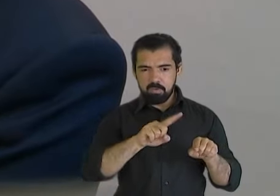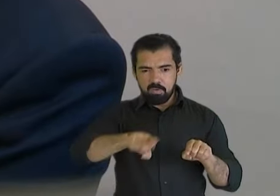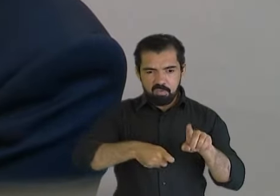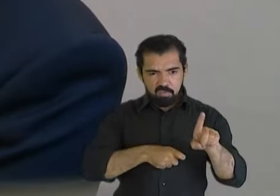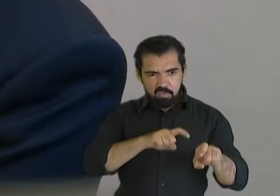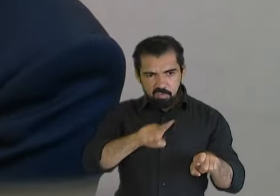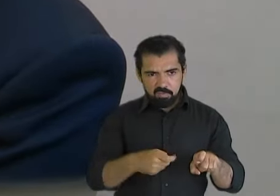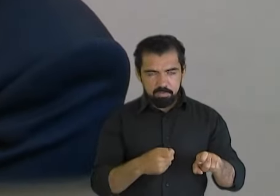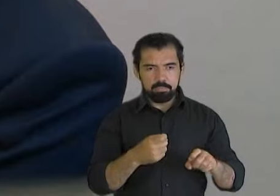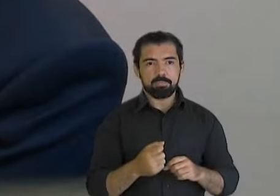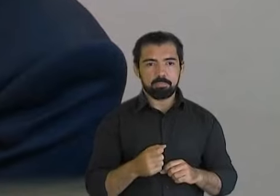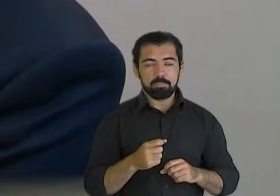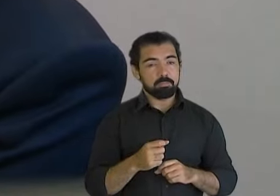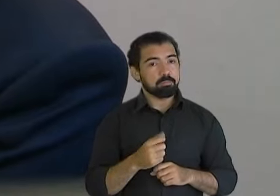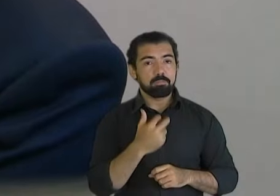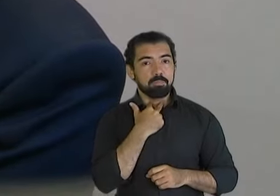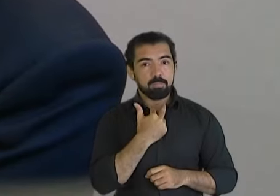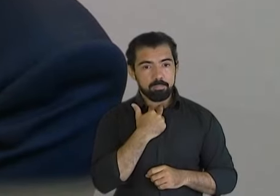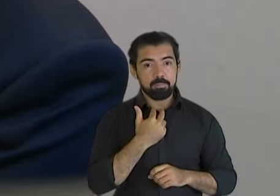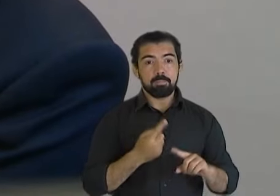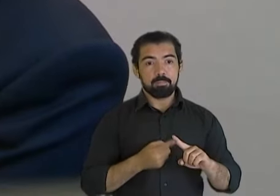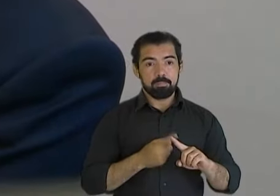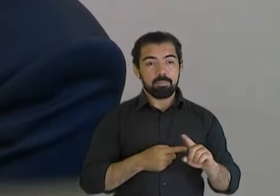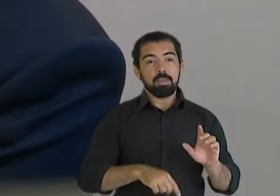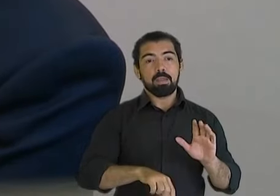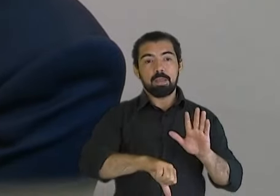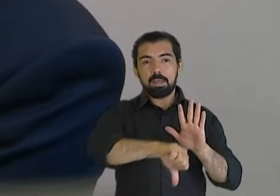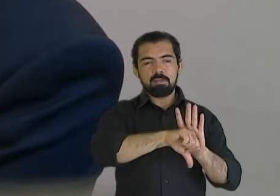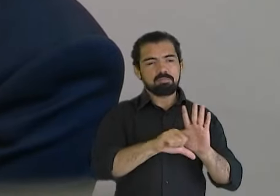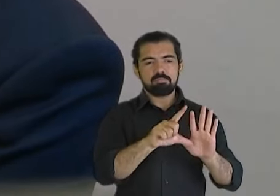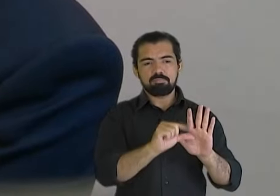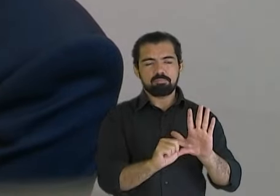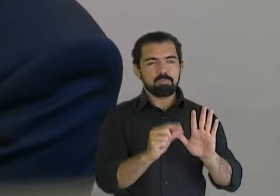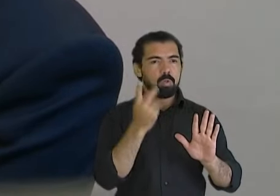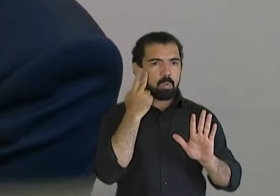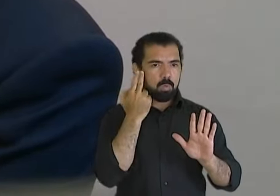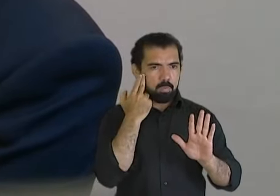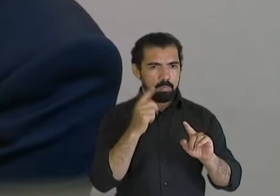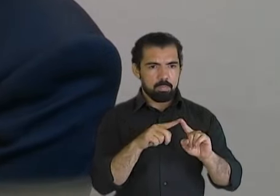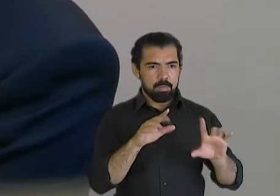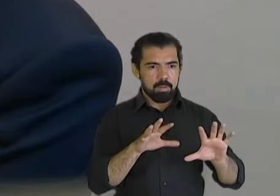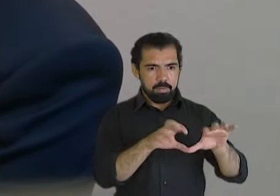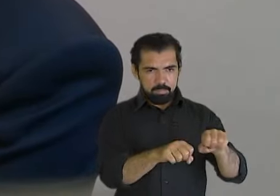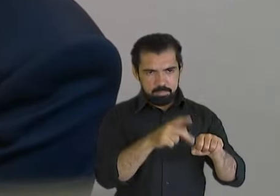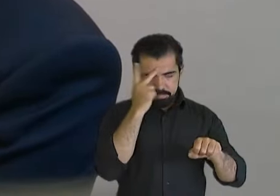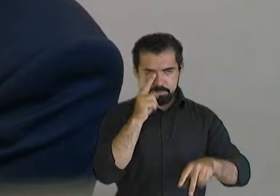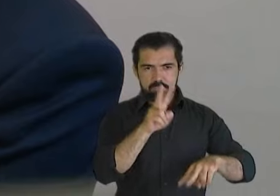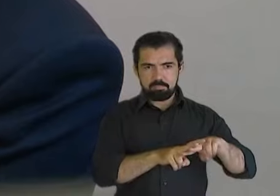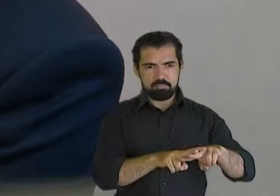seria possível, né? Porque em razão da pena ser muito diminuta, eu não teria nem como prender essas